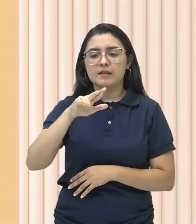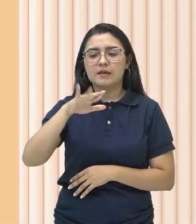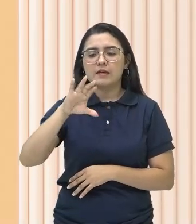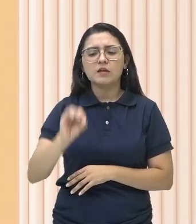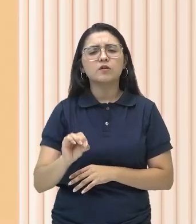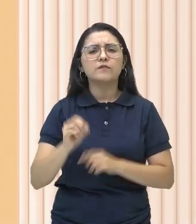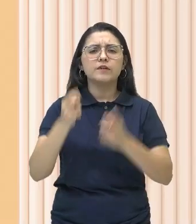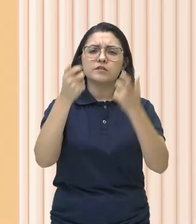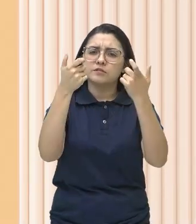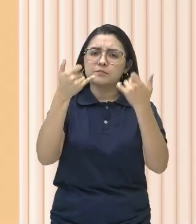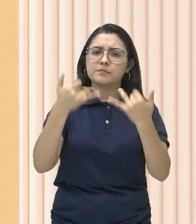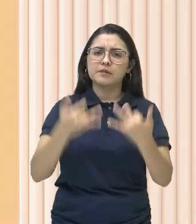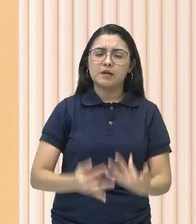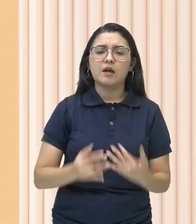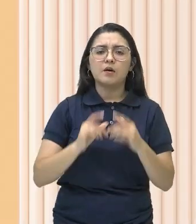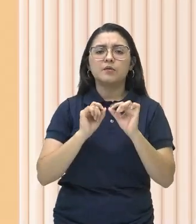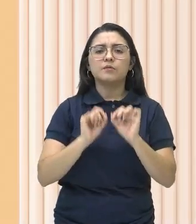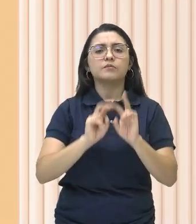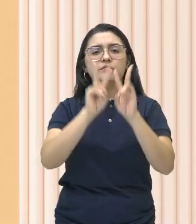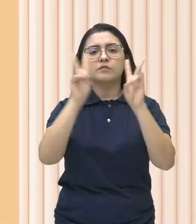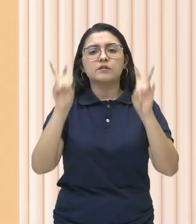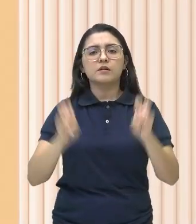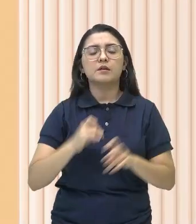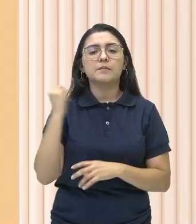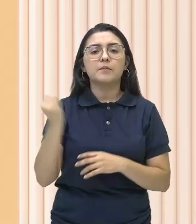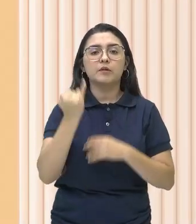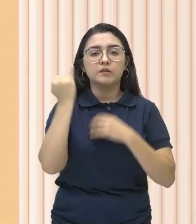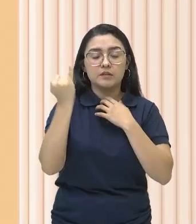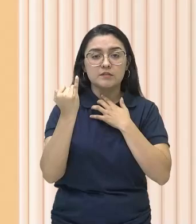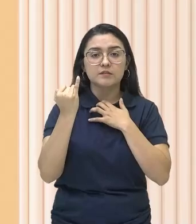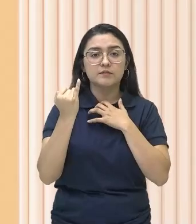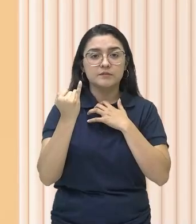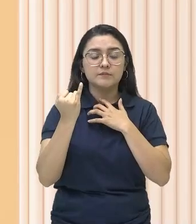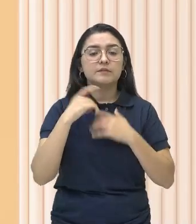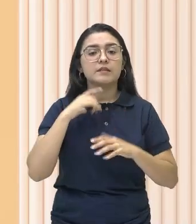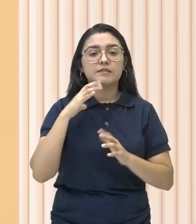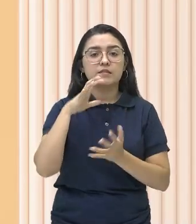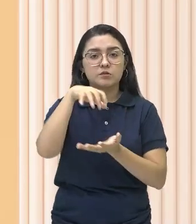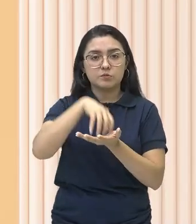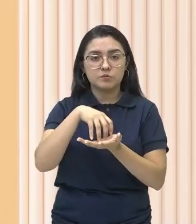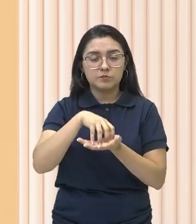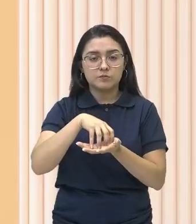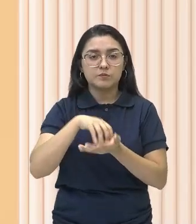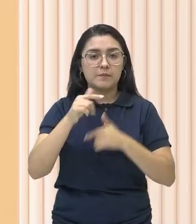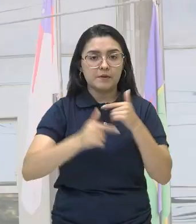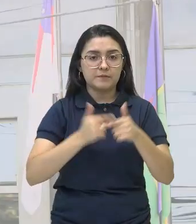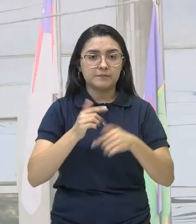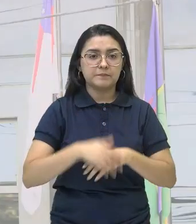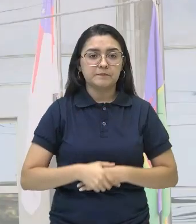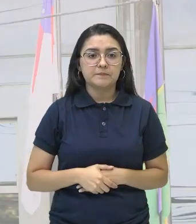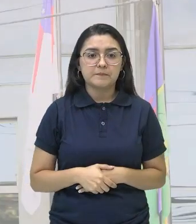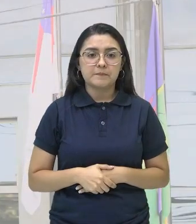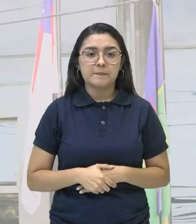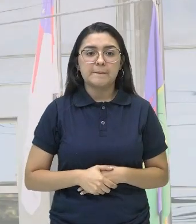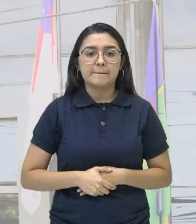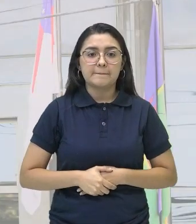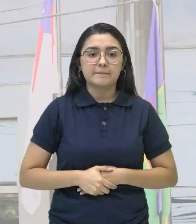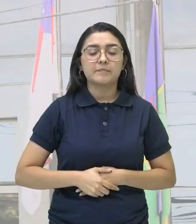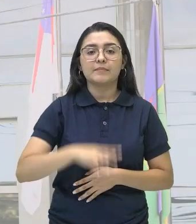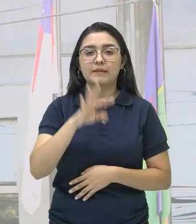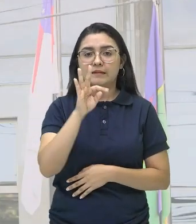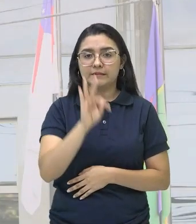vai explicar para nós um pouquinho a importância dessas organizações. Vamos lá?